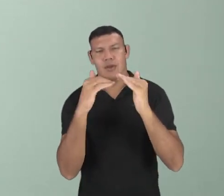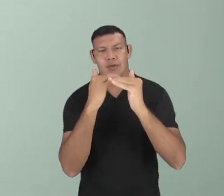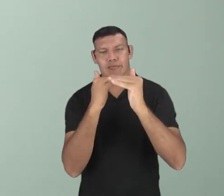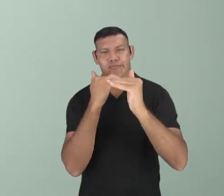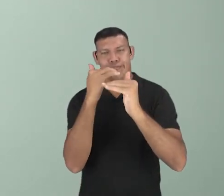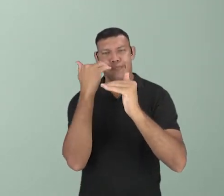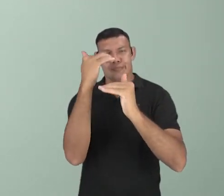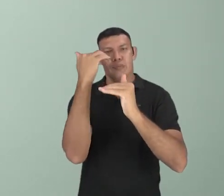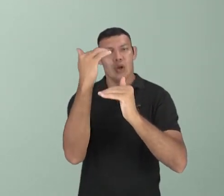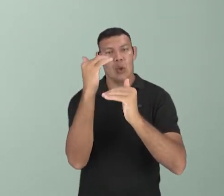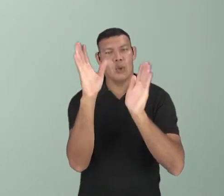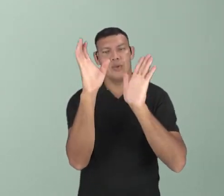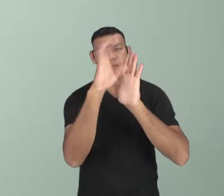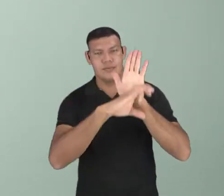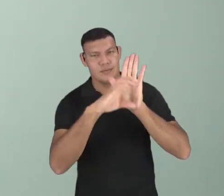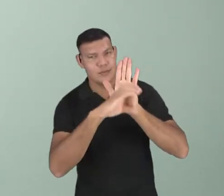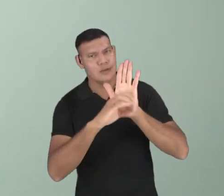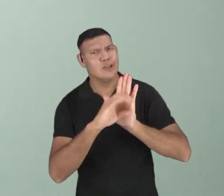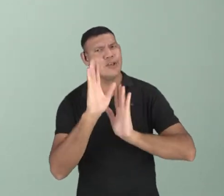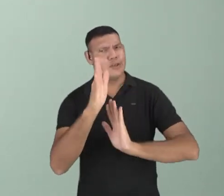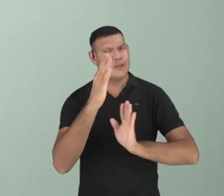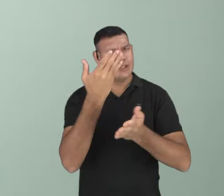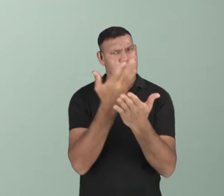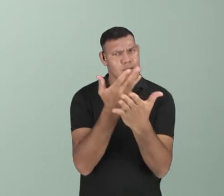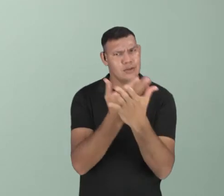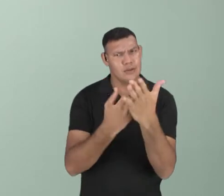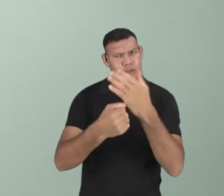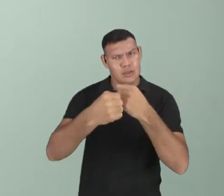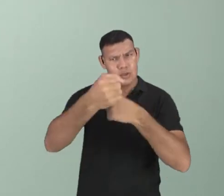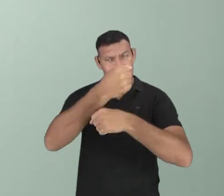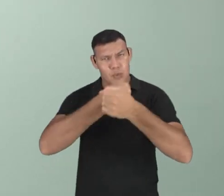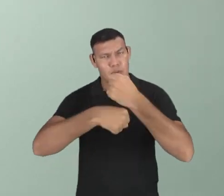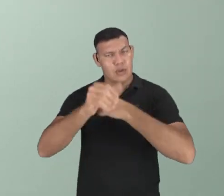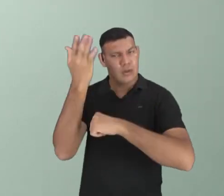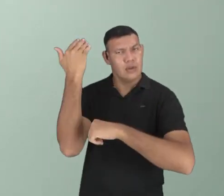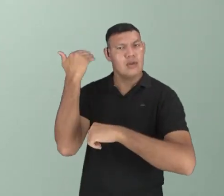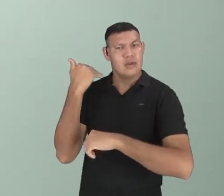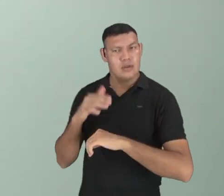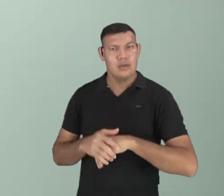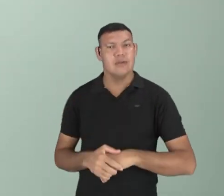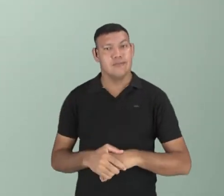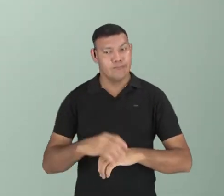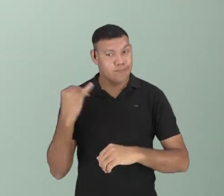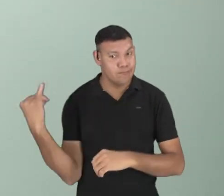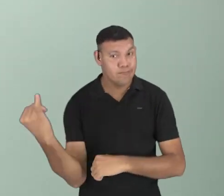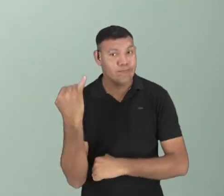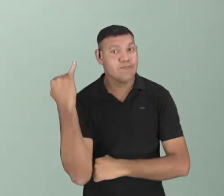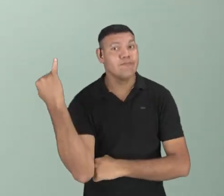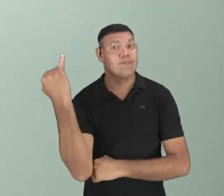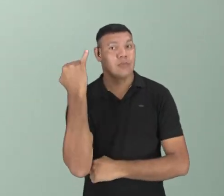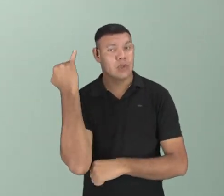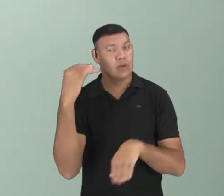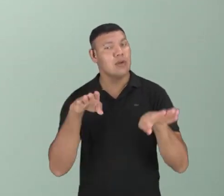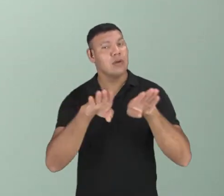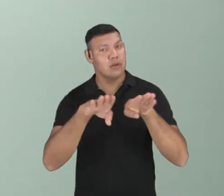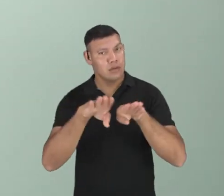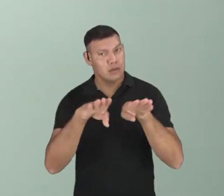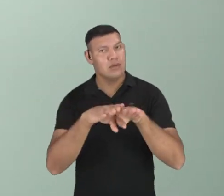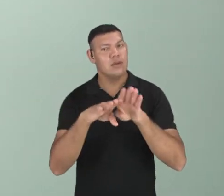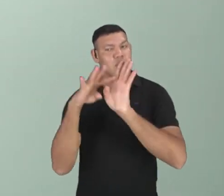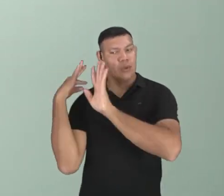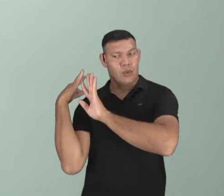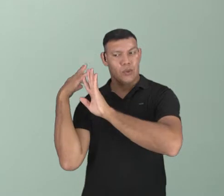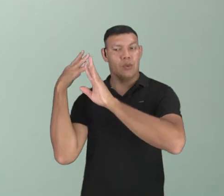são conteúdos que vocês já viram nascer então ele anterior mas são fundamentais para gente